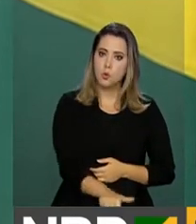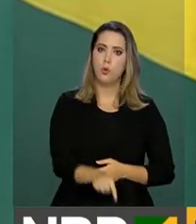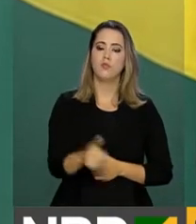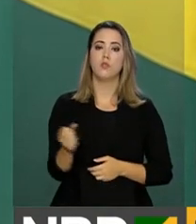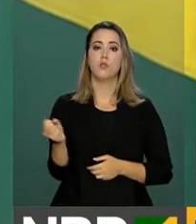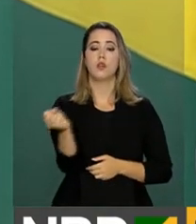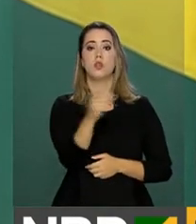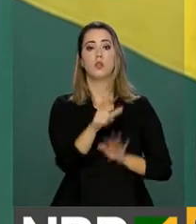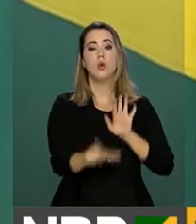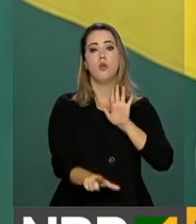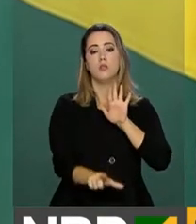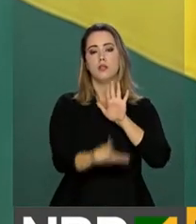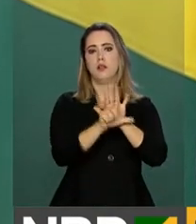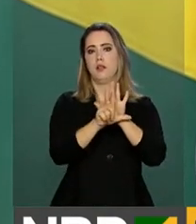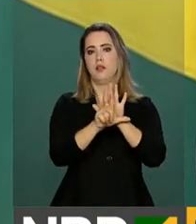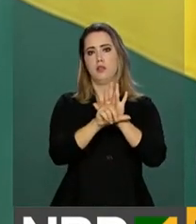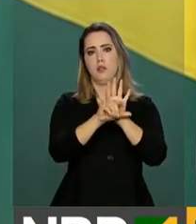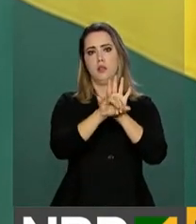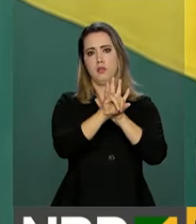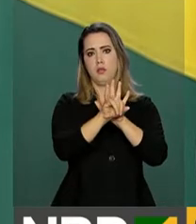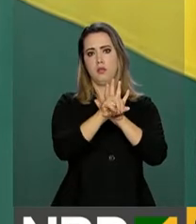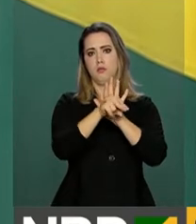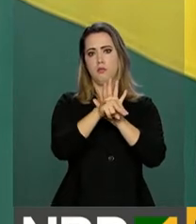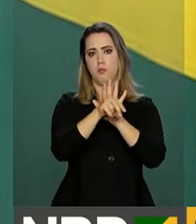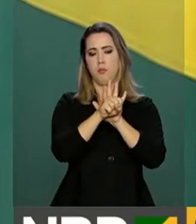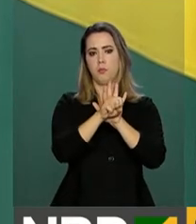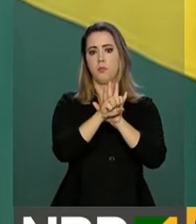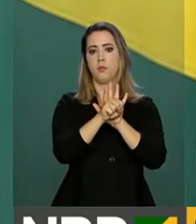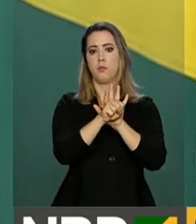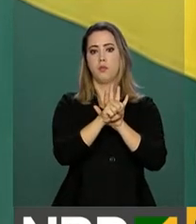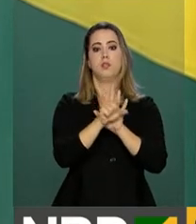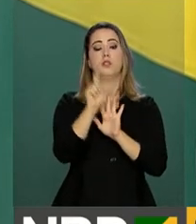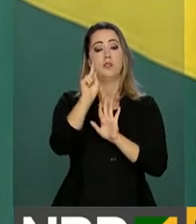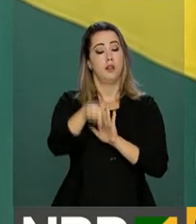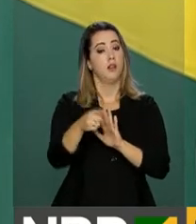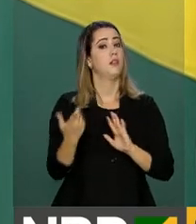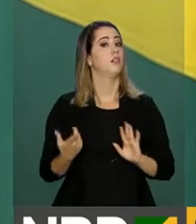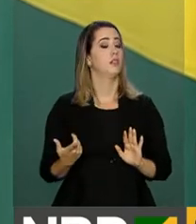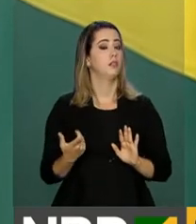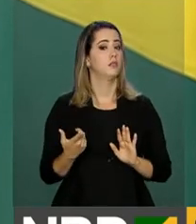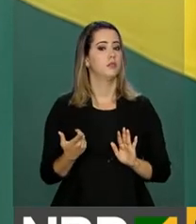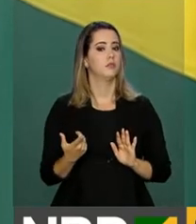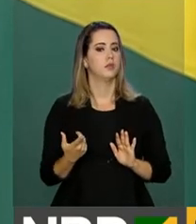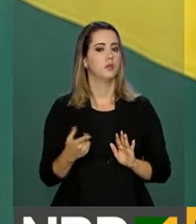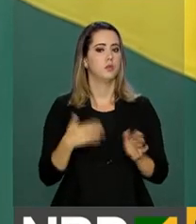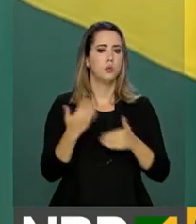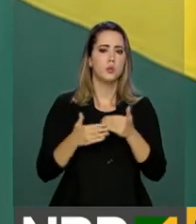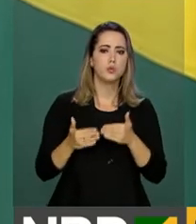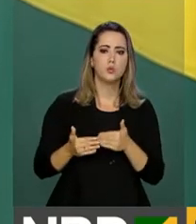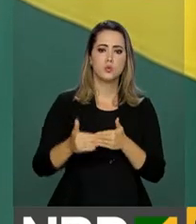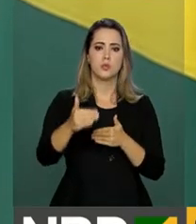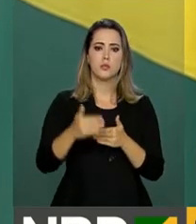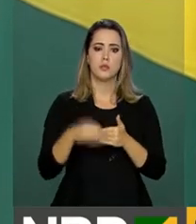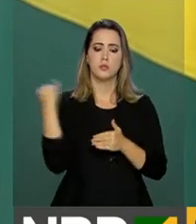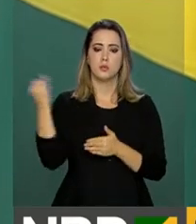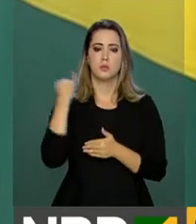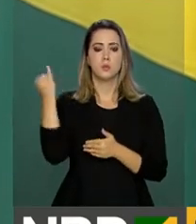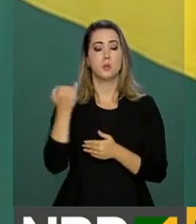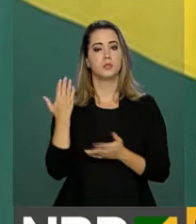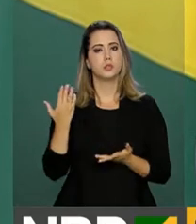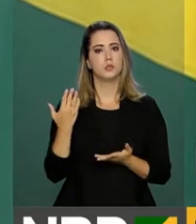reforma da previdência é ela é digamos assim é continuação importante